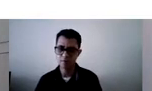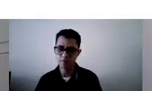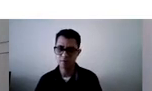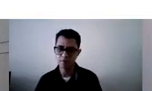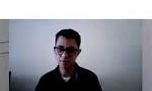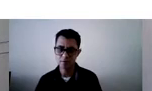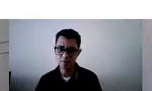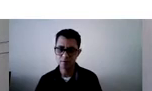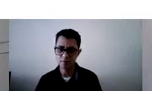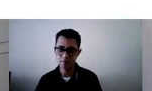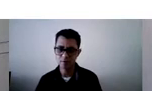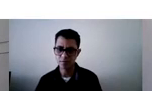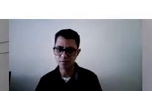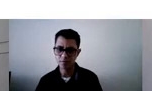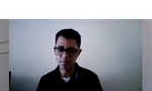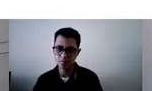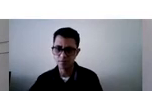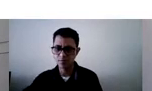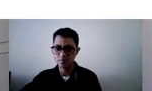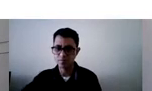Era só um minutinho.